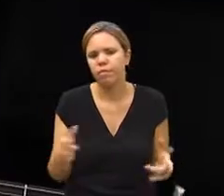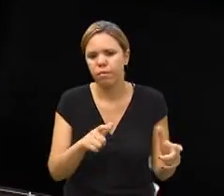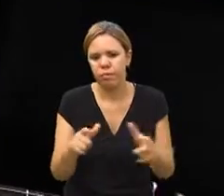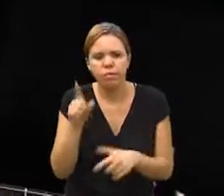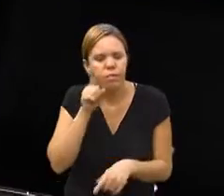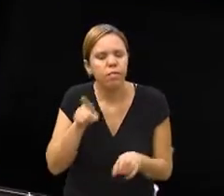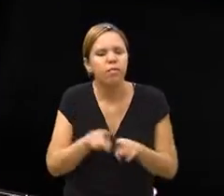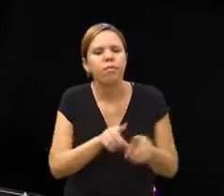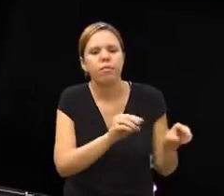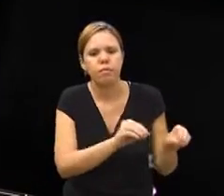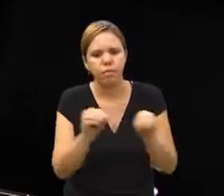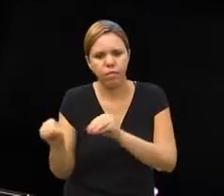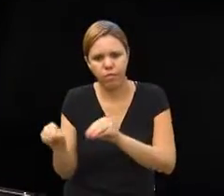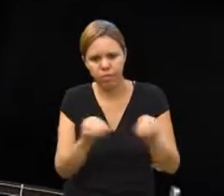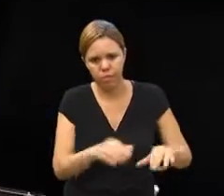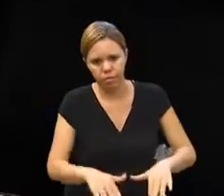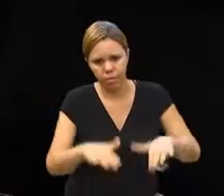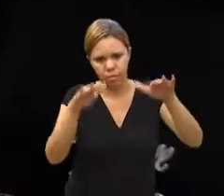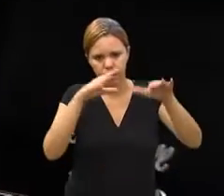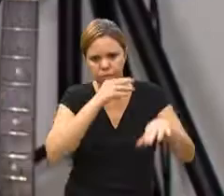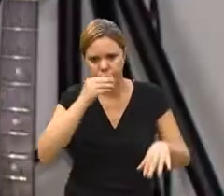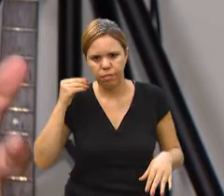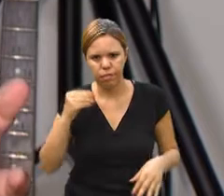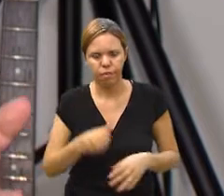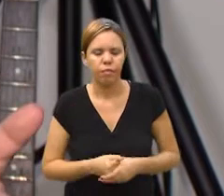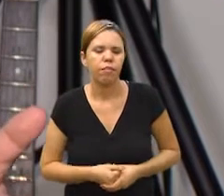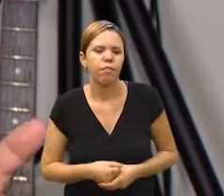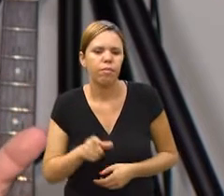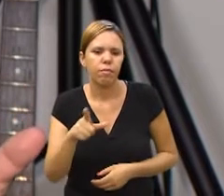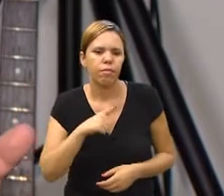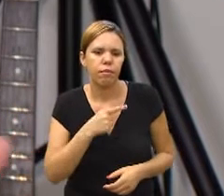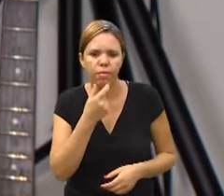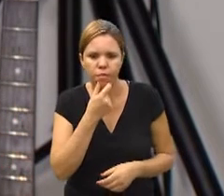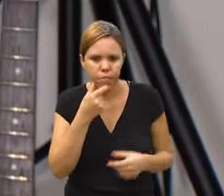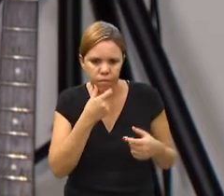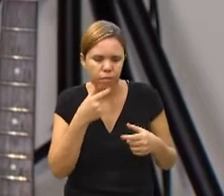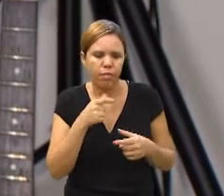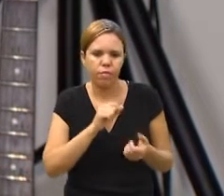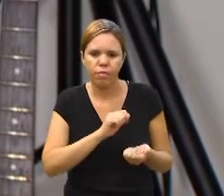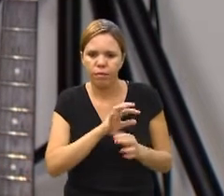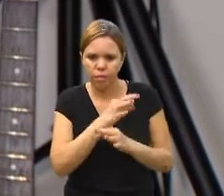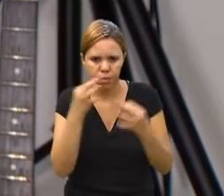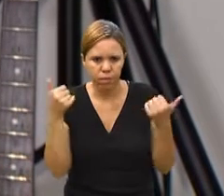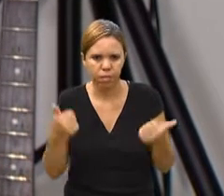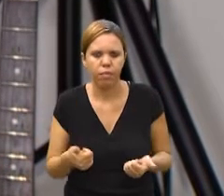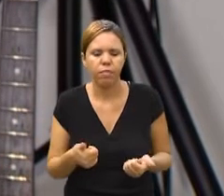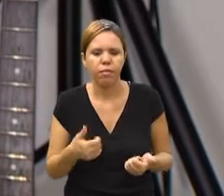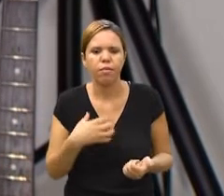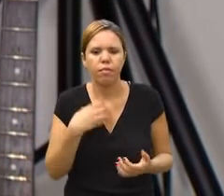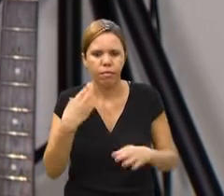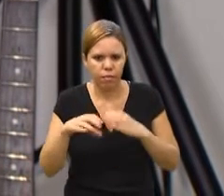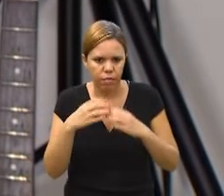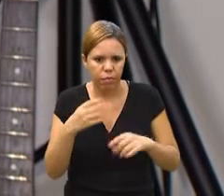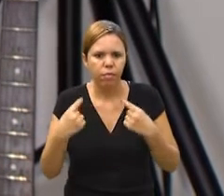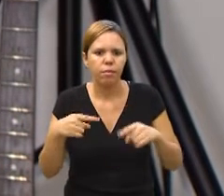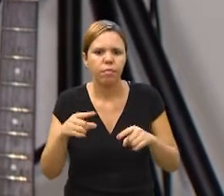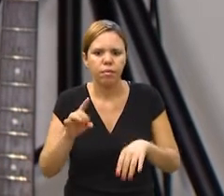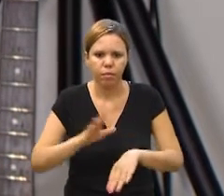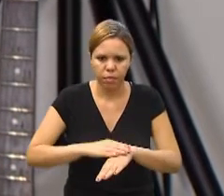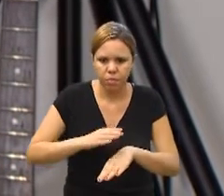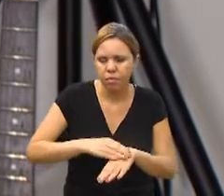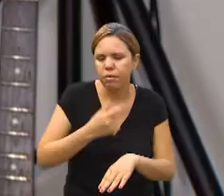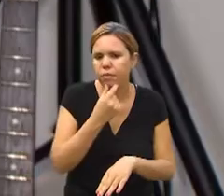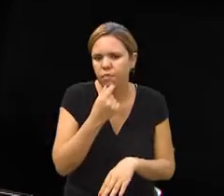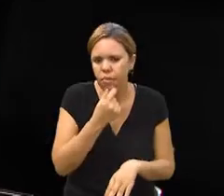na infância, adolescência, assim. Bom, você tem o inglês fluente, até por esse motivo você canta as músicas em inglês.